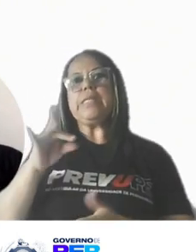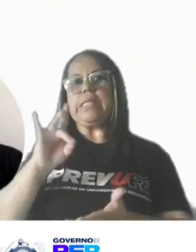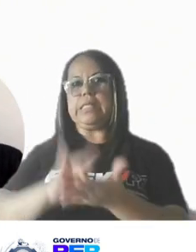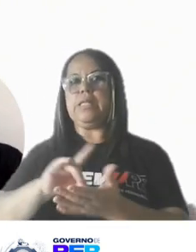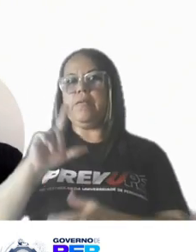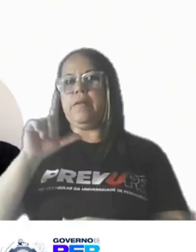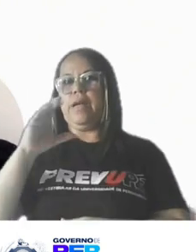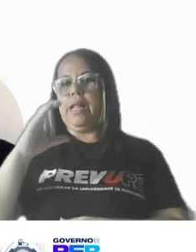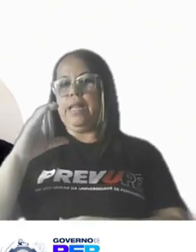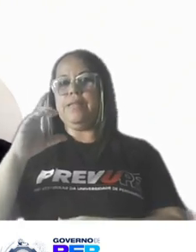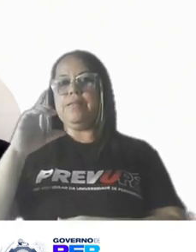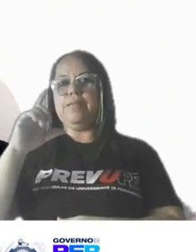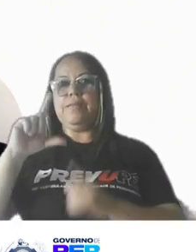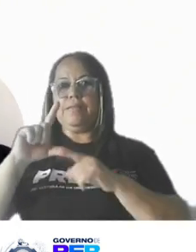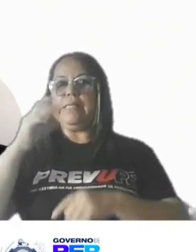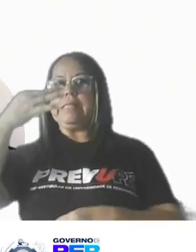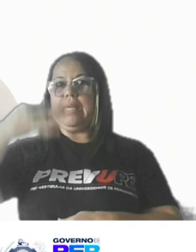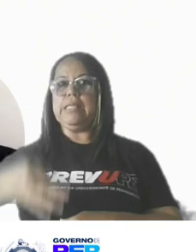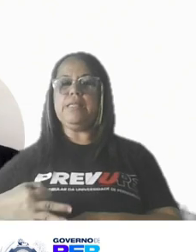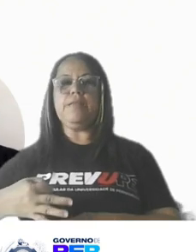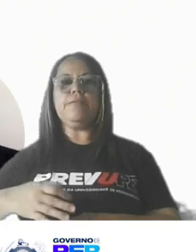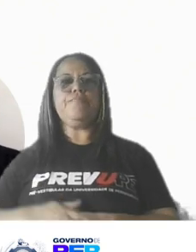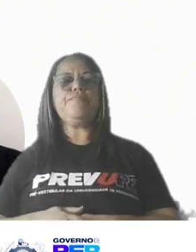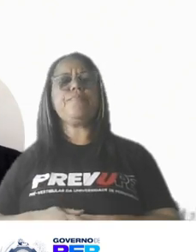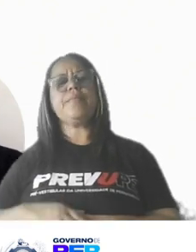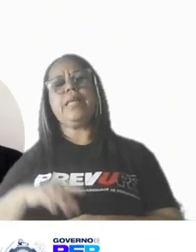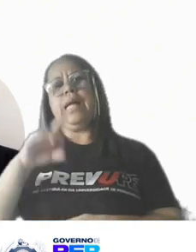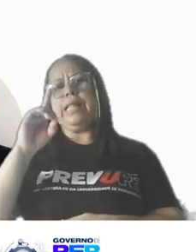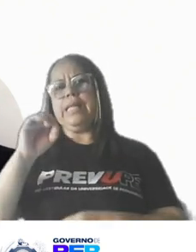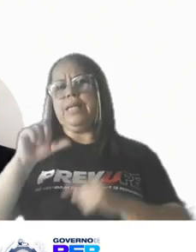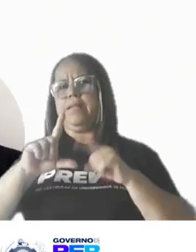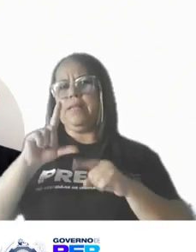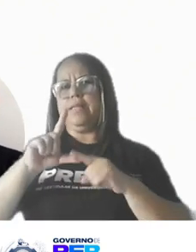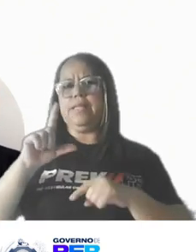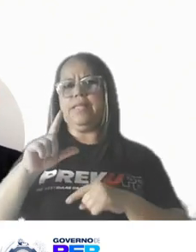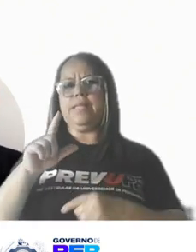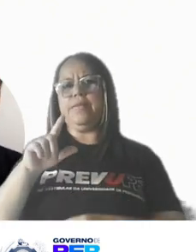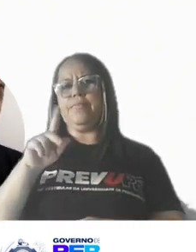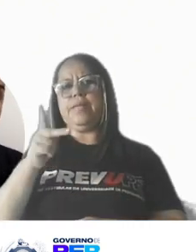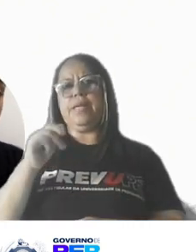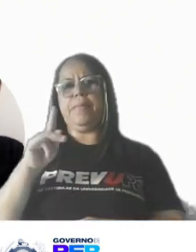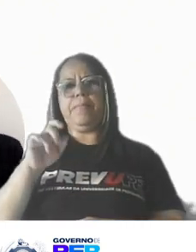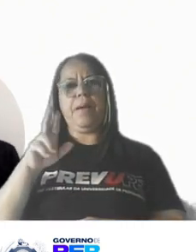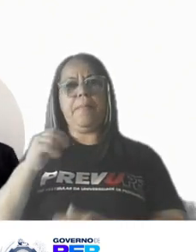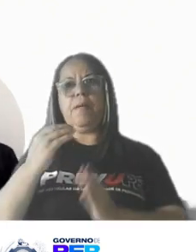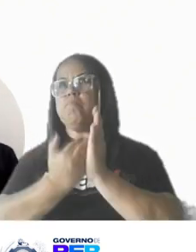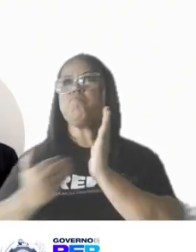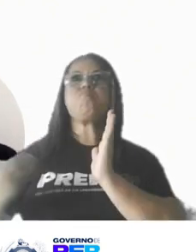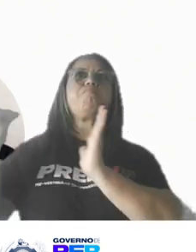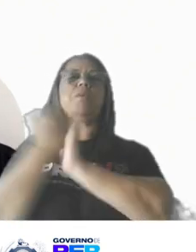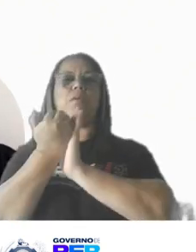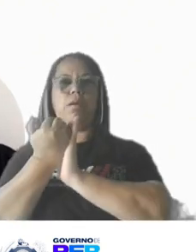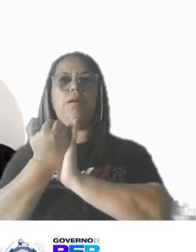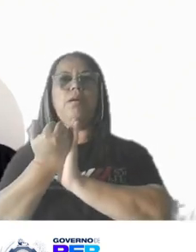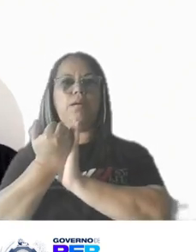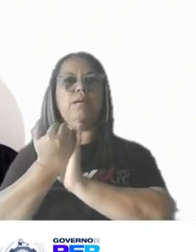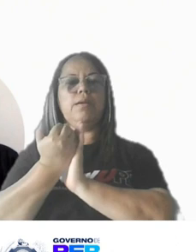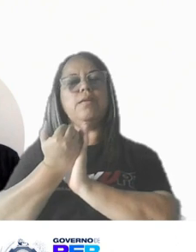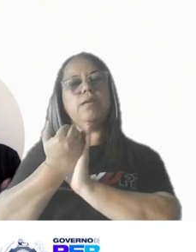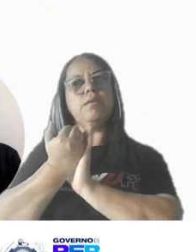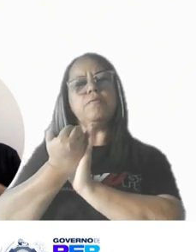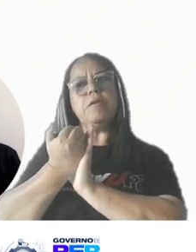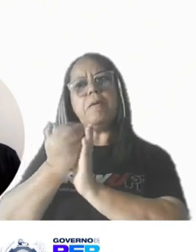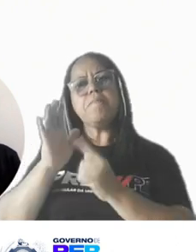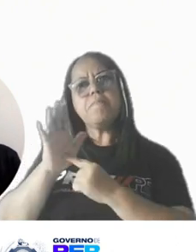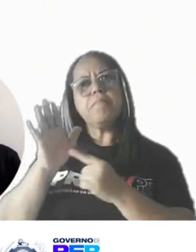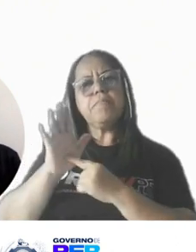C é a letra correta. E a letra D fala de hipérbole. A hipérbole é o exagero. É uma figura de linguagem que vai